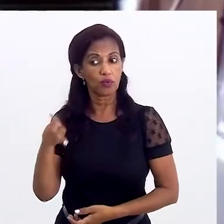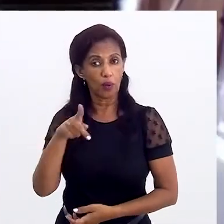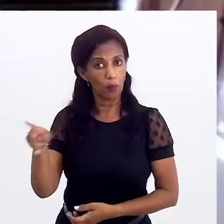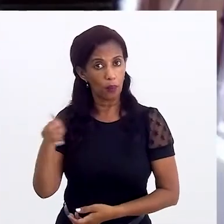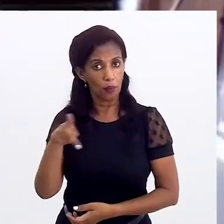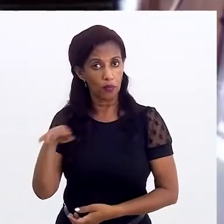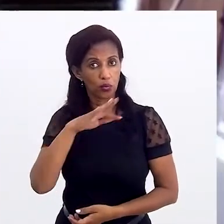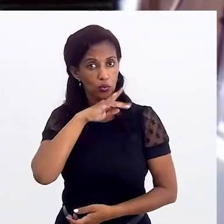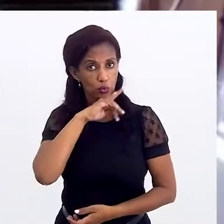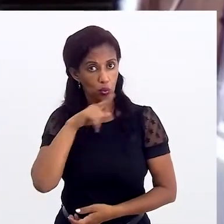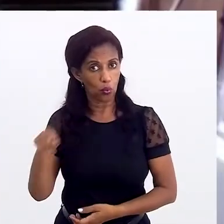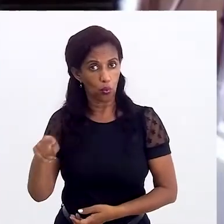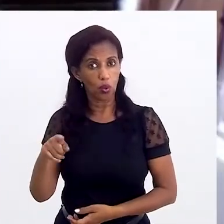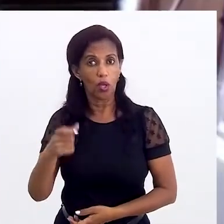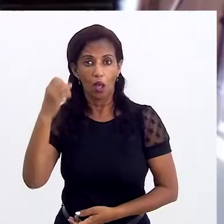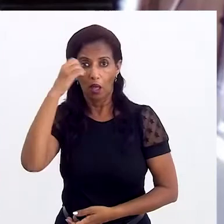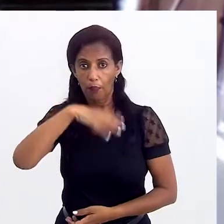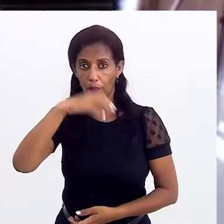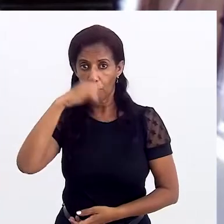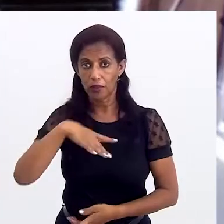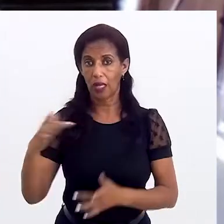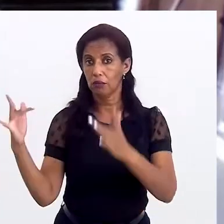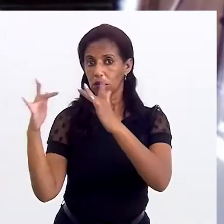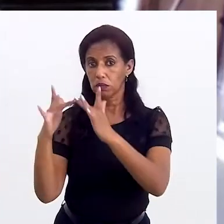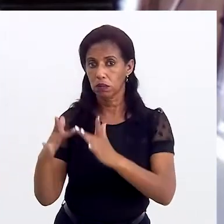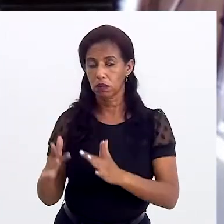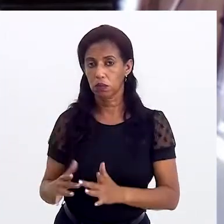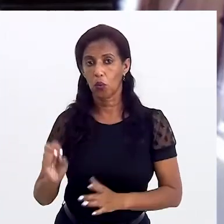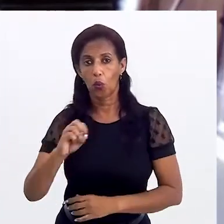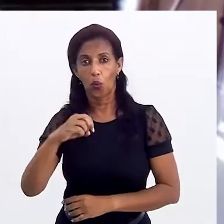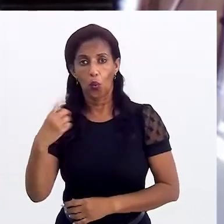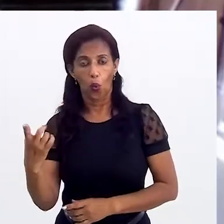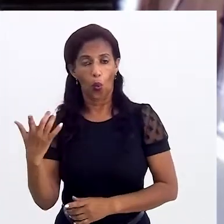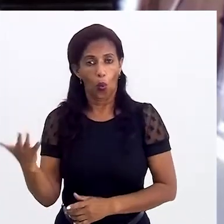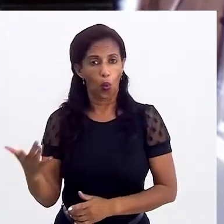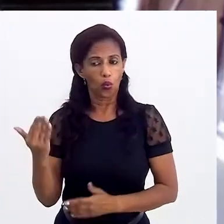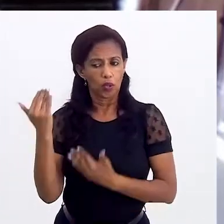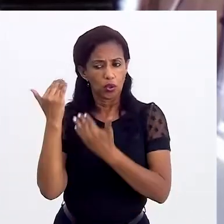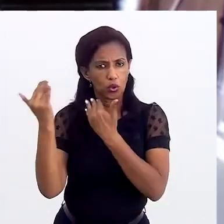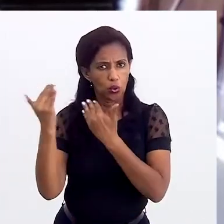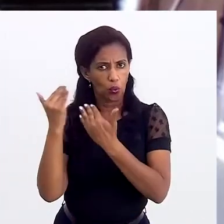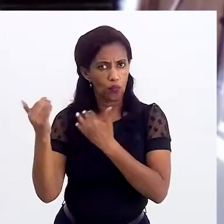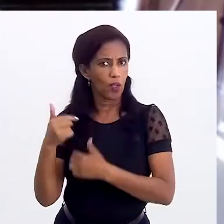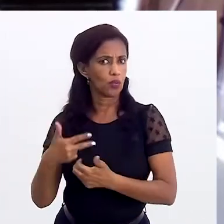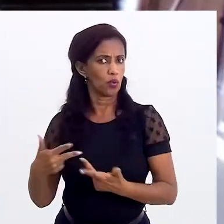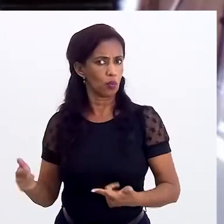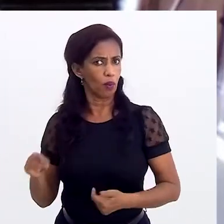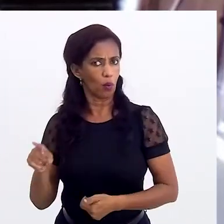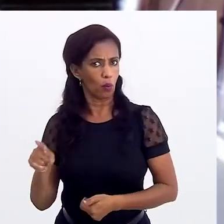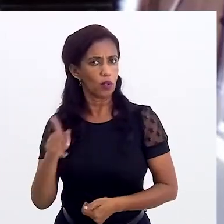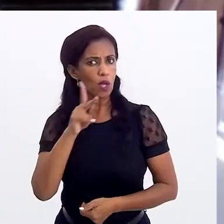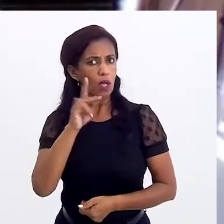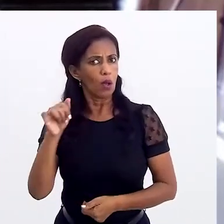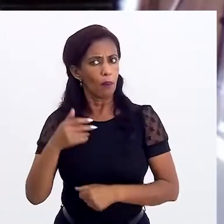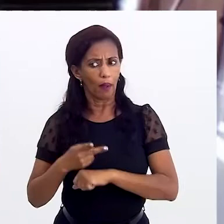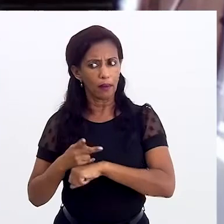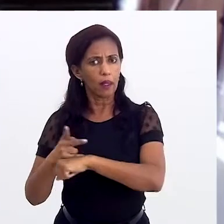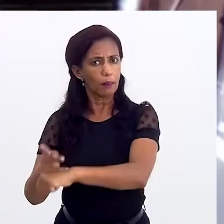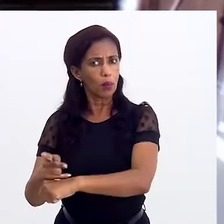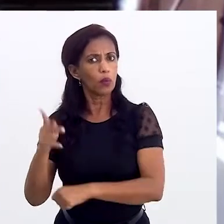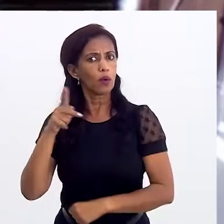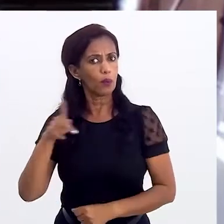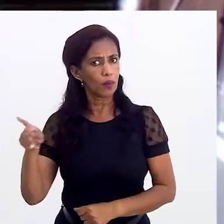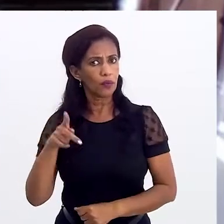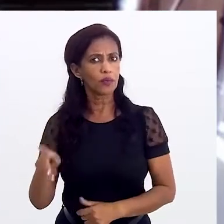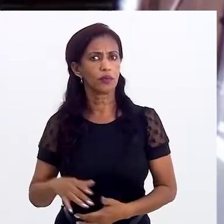assim, grosseirões, ou que não têm um tato, ou que se eles desconfiarem de alguma coisa, os pais têm que procurar outros